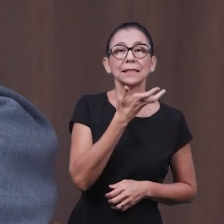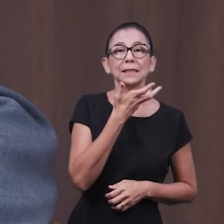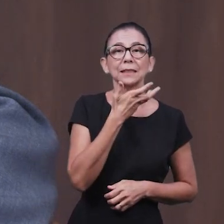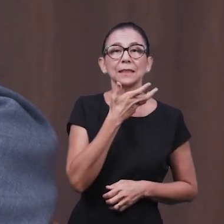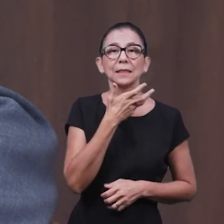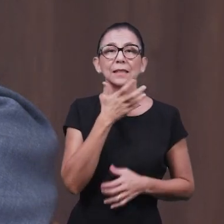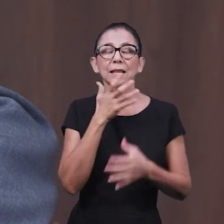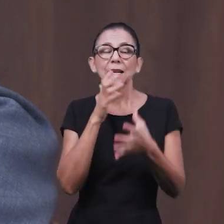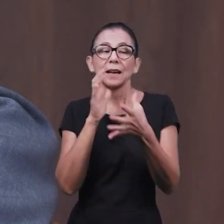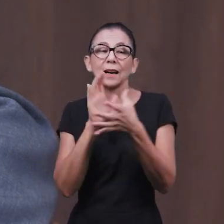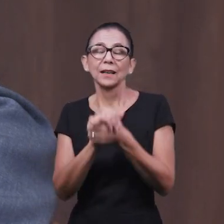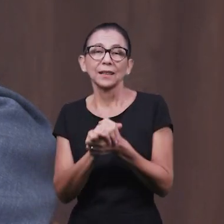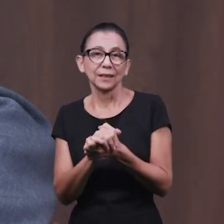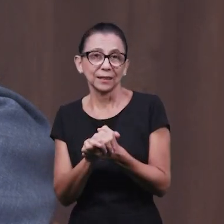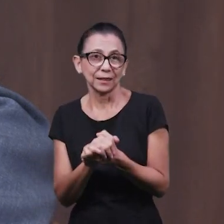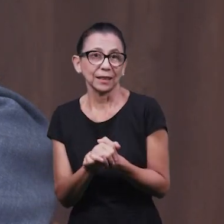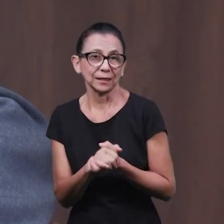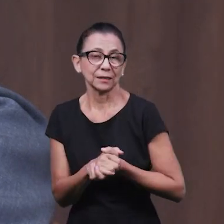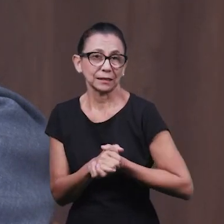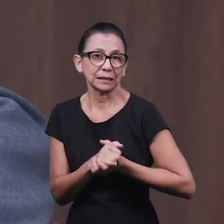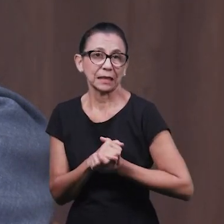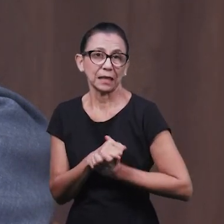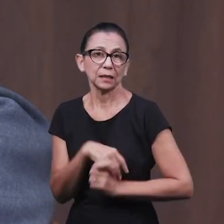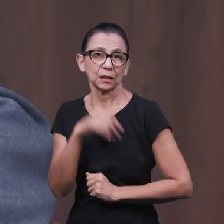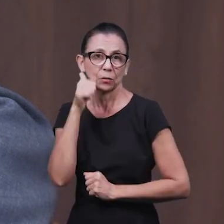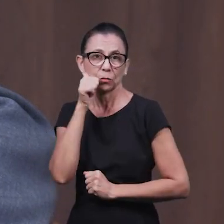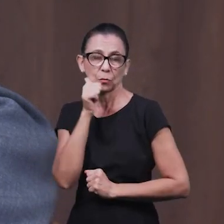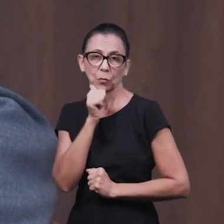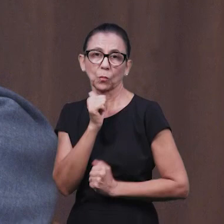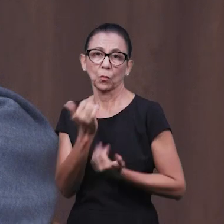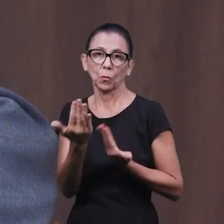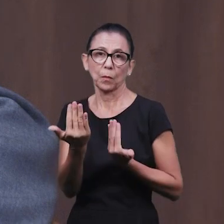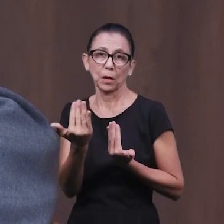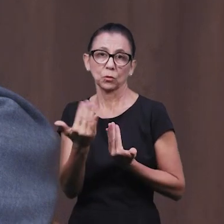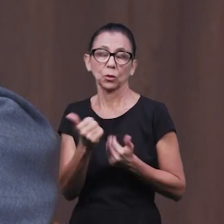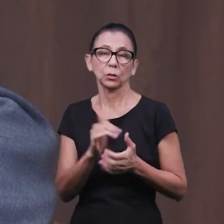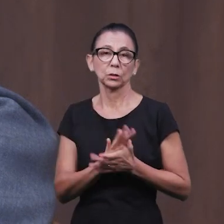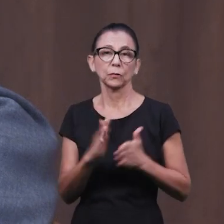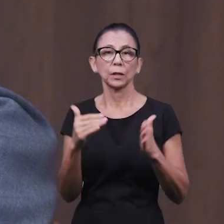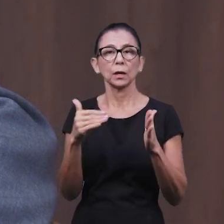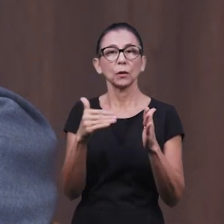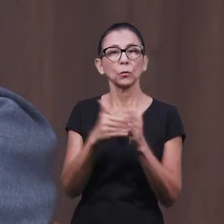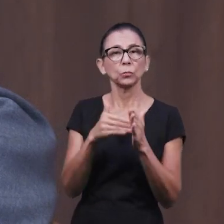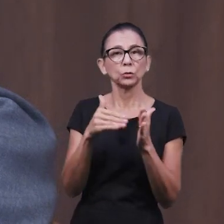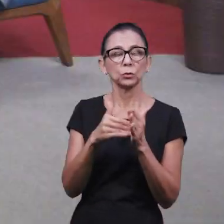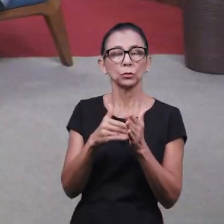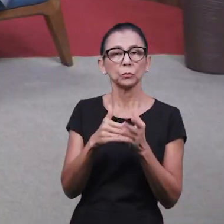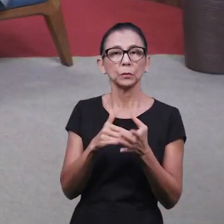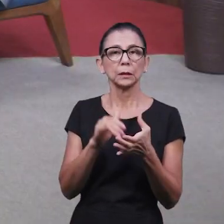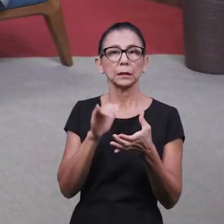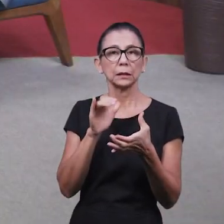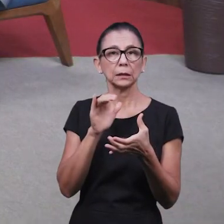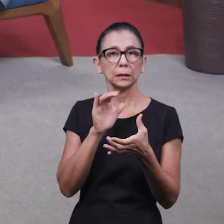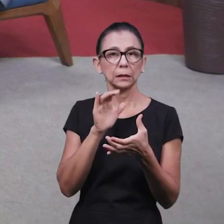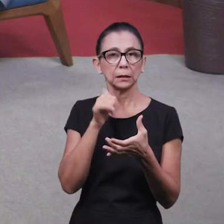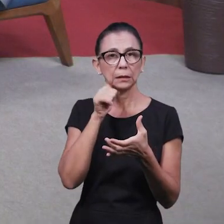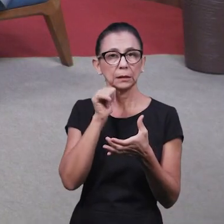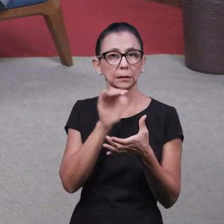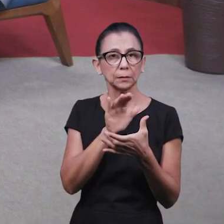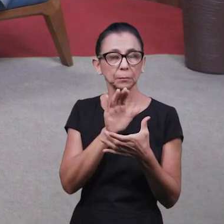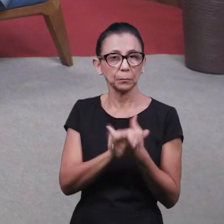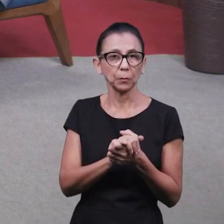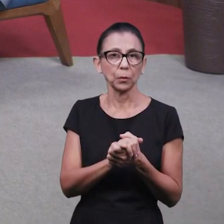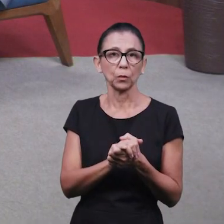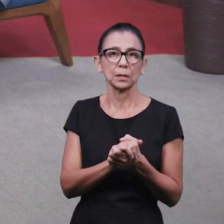com aquela mulher, né, que a jovem, né, que foi a última esposa, vamos dizer, aquela que serviu a Davi. Não